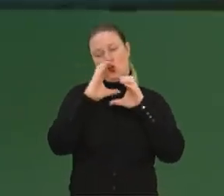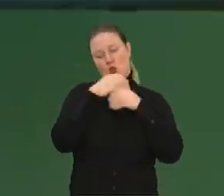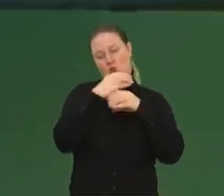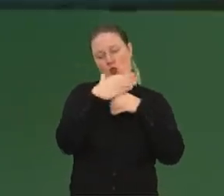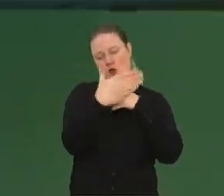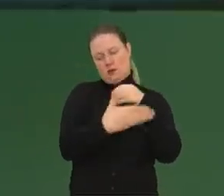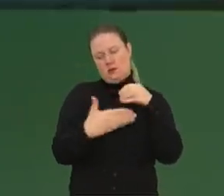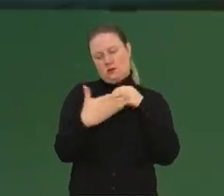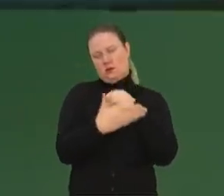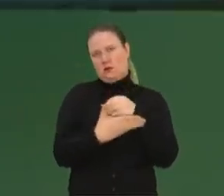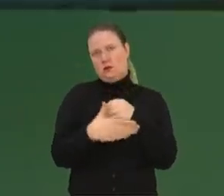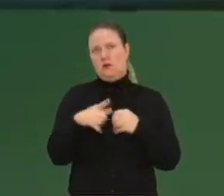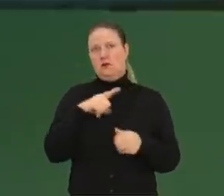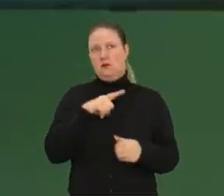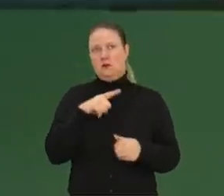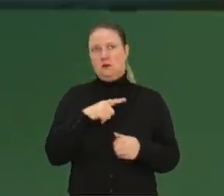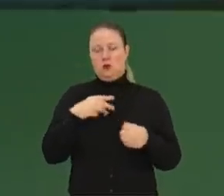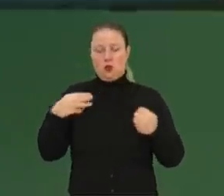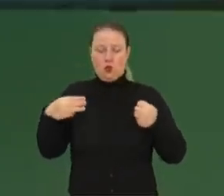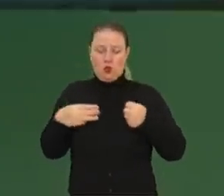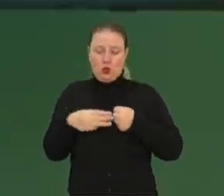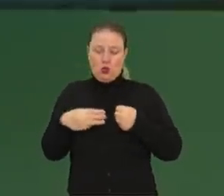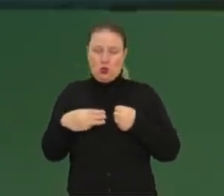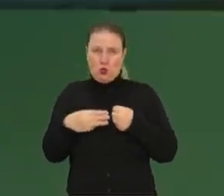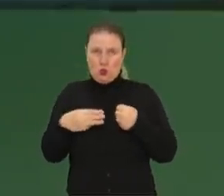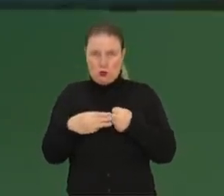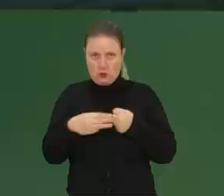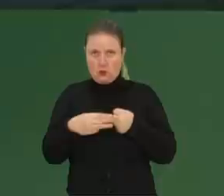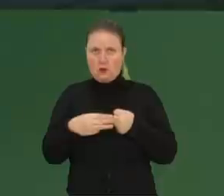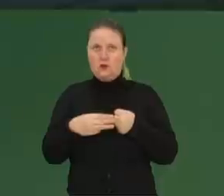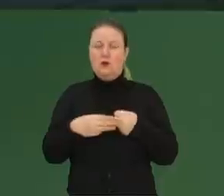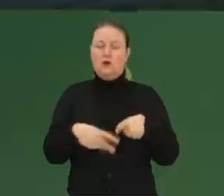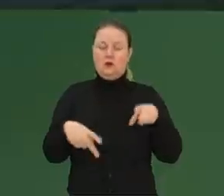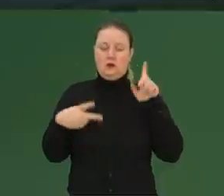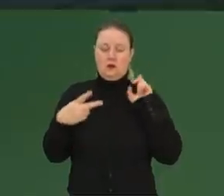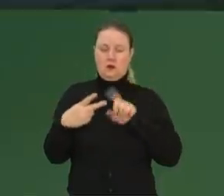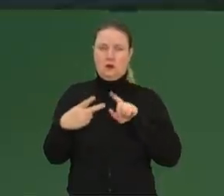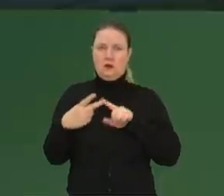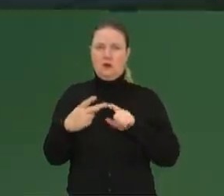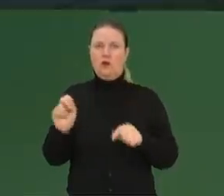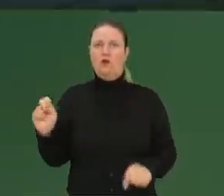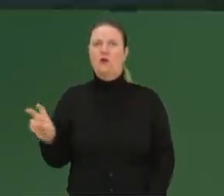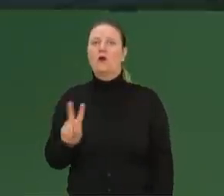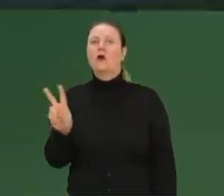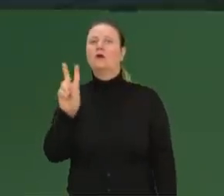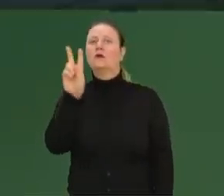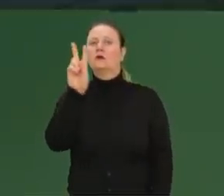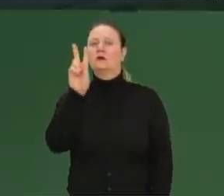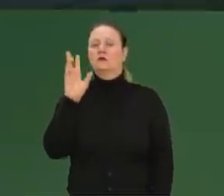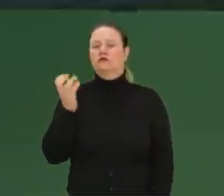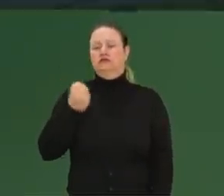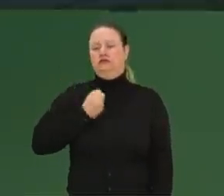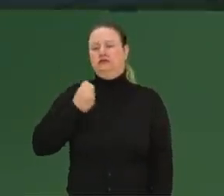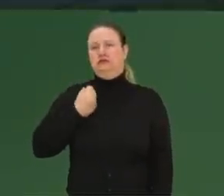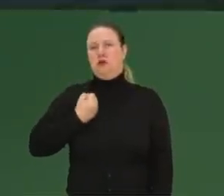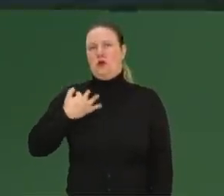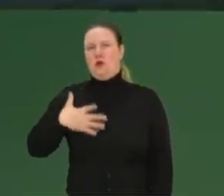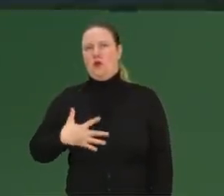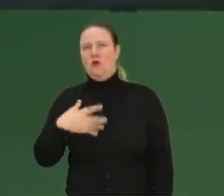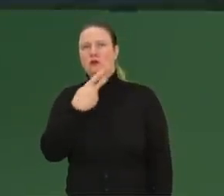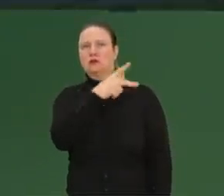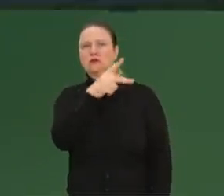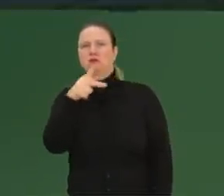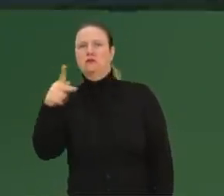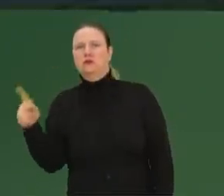elementos figurados ou células que estão sendo analisadas, os valores encontrados, ou seja, no seu sangue, né, no sangue de